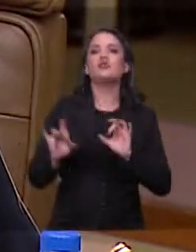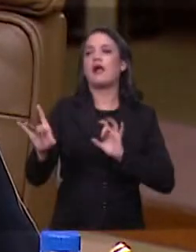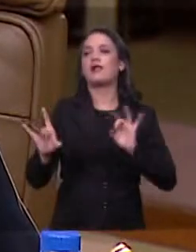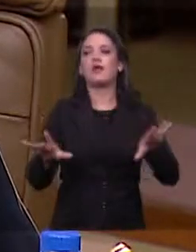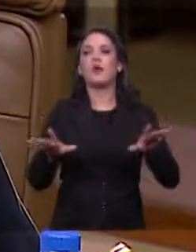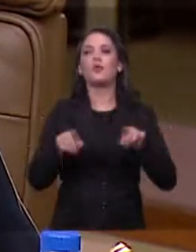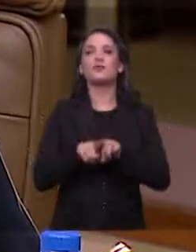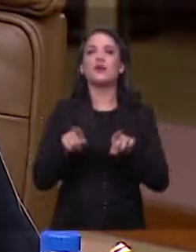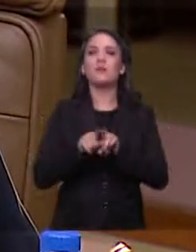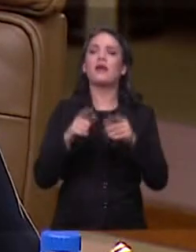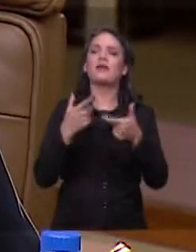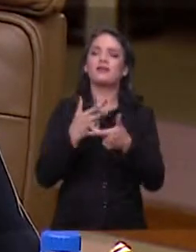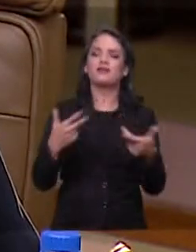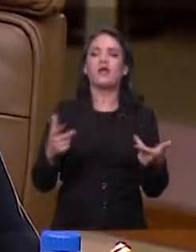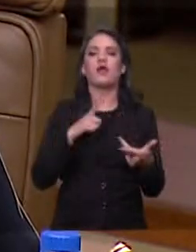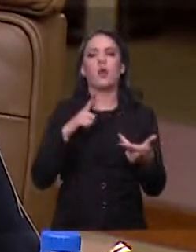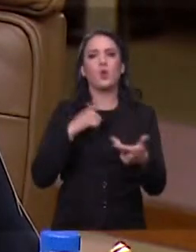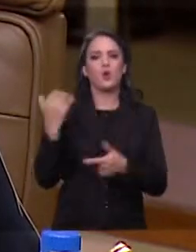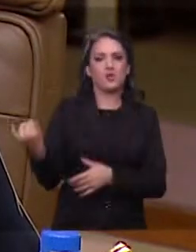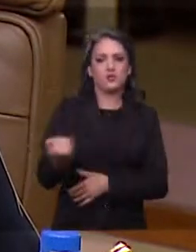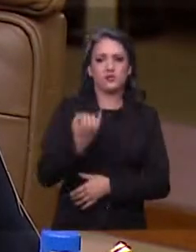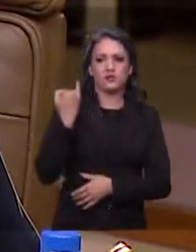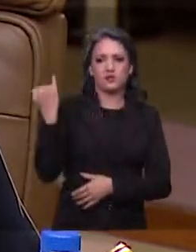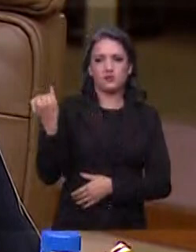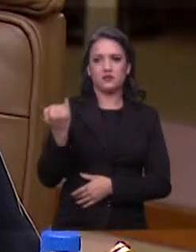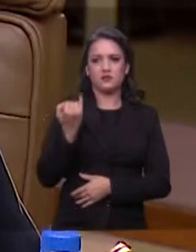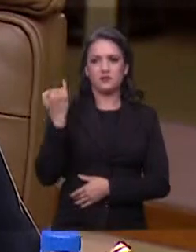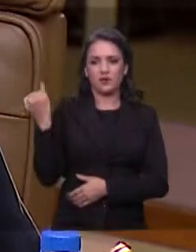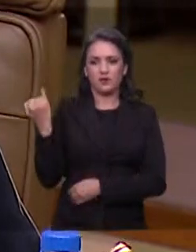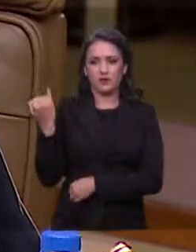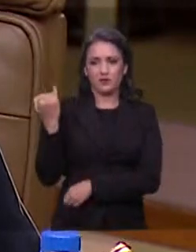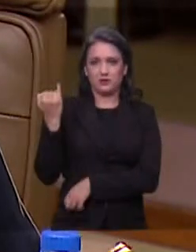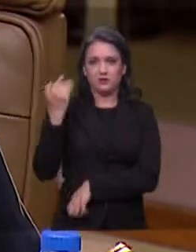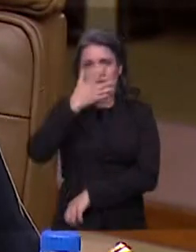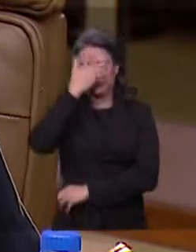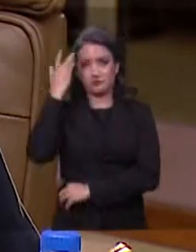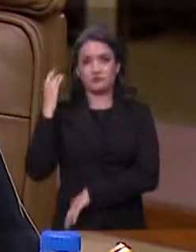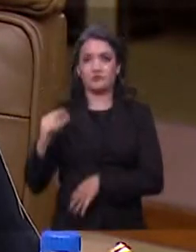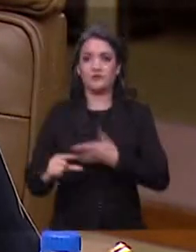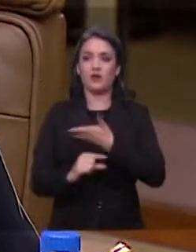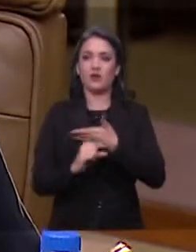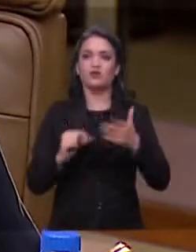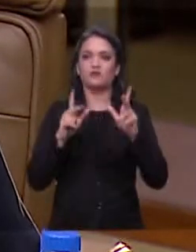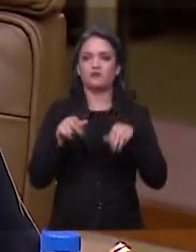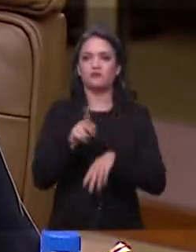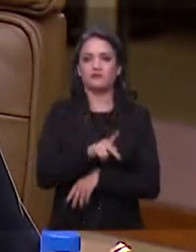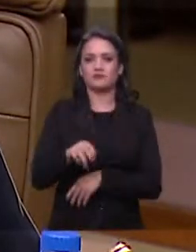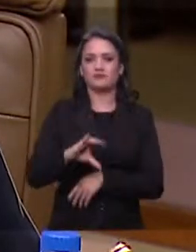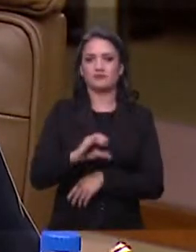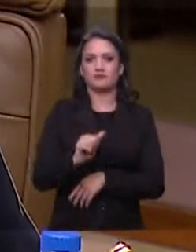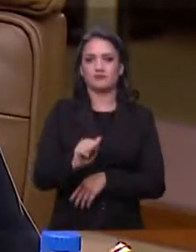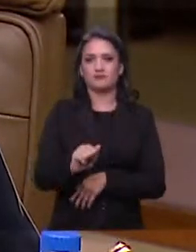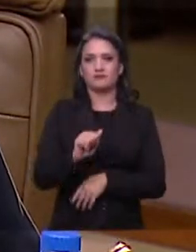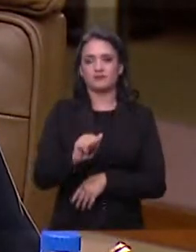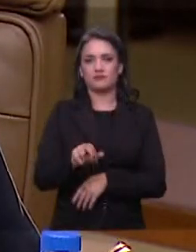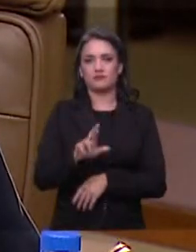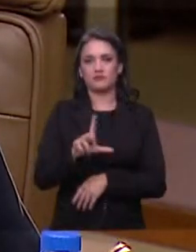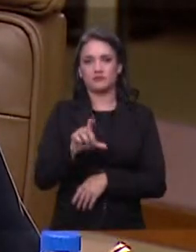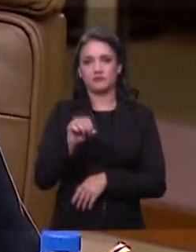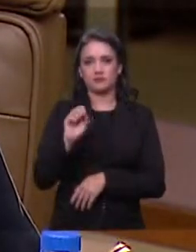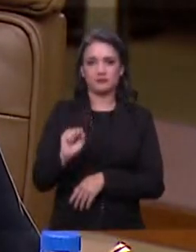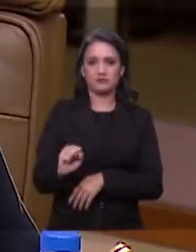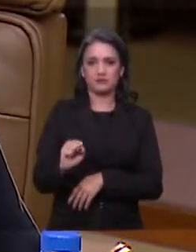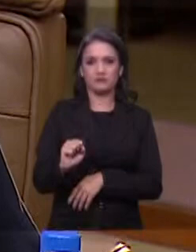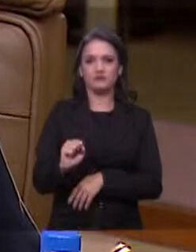obras importantes de autores como o professor Carlos Federico Marés de Souza